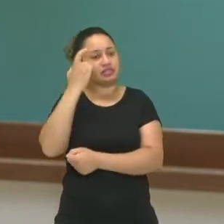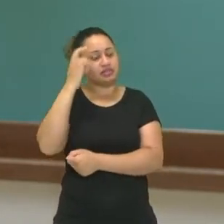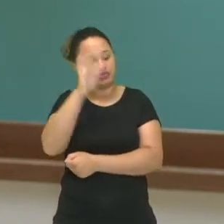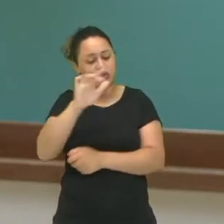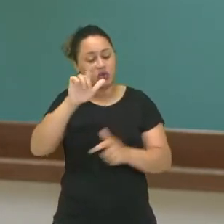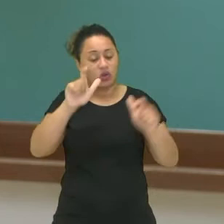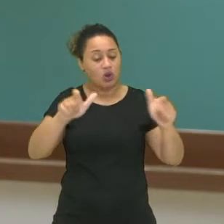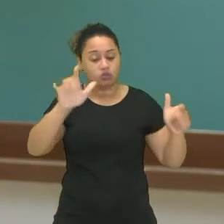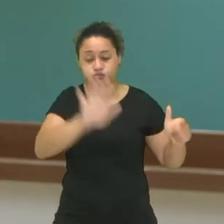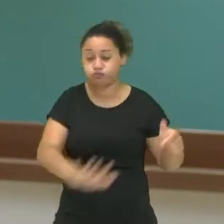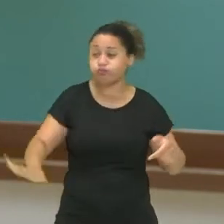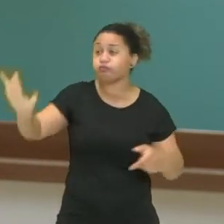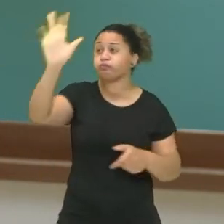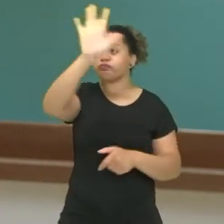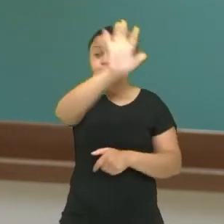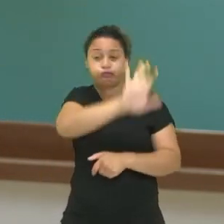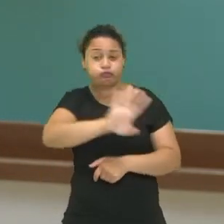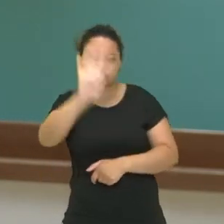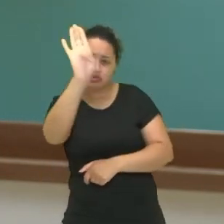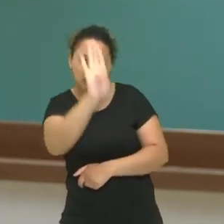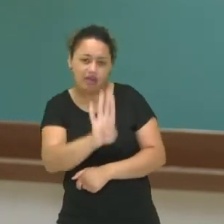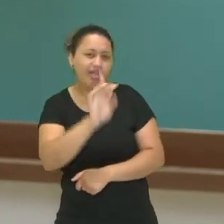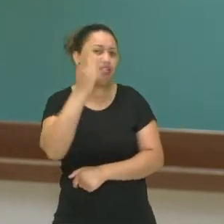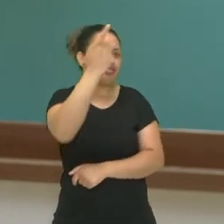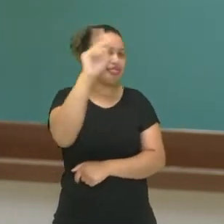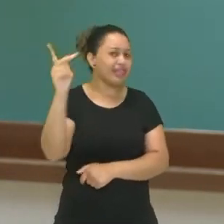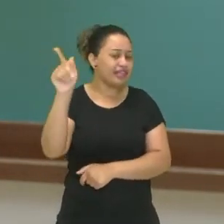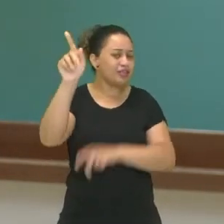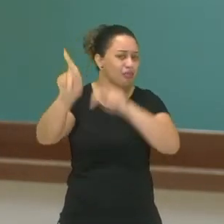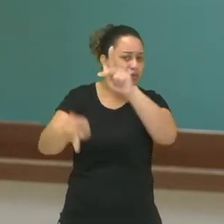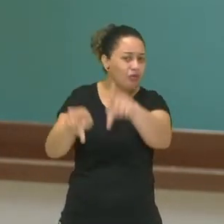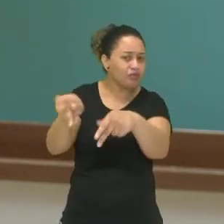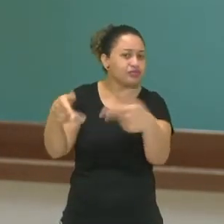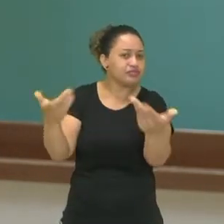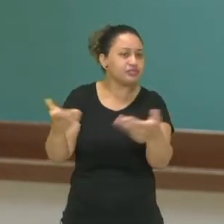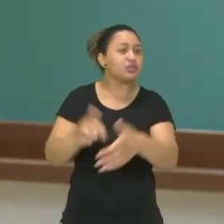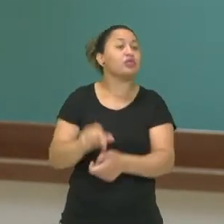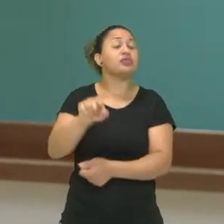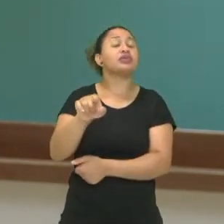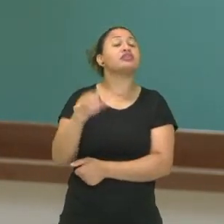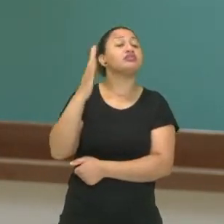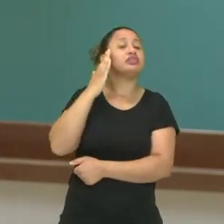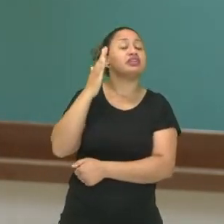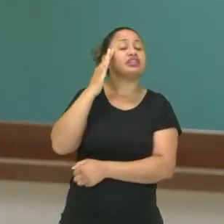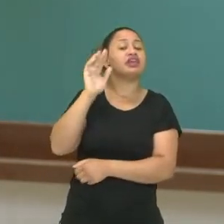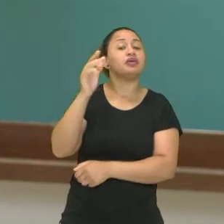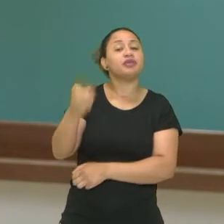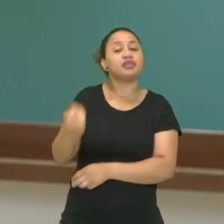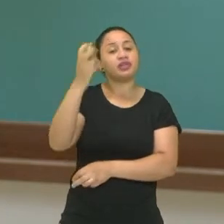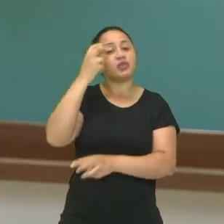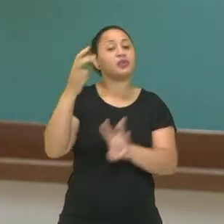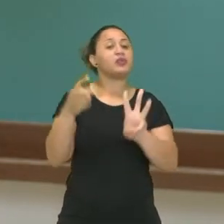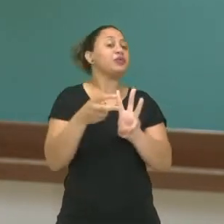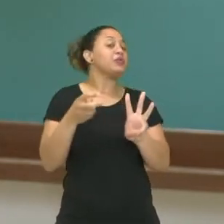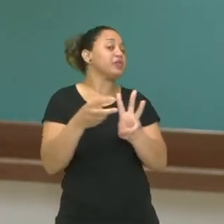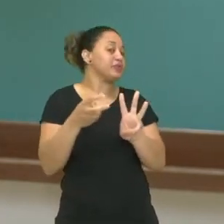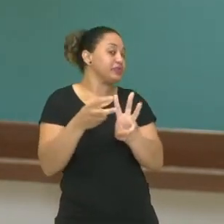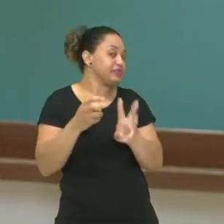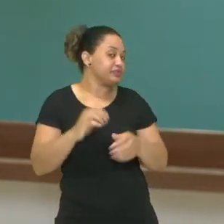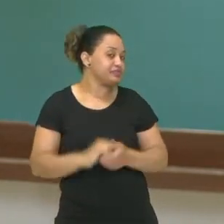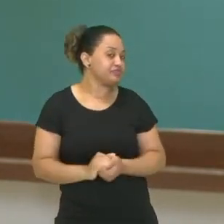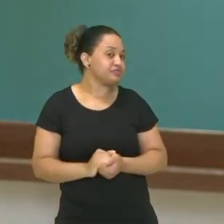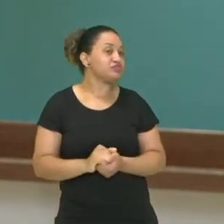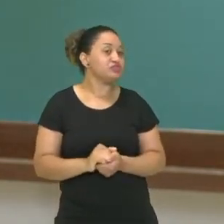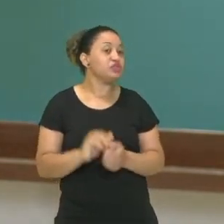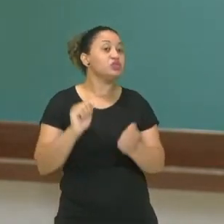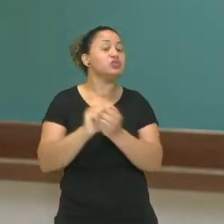era deles? O que você sabe sobre a cultura indígena? Juntamente com mais 2